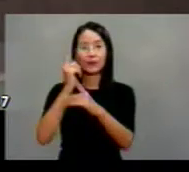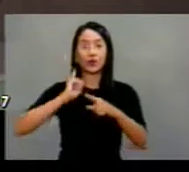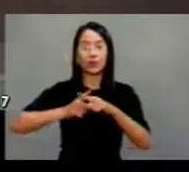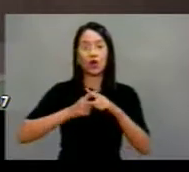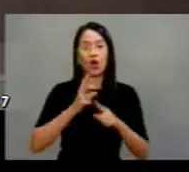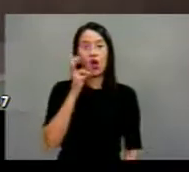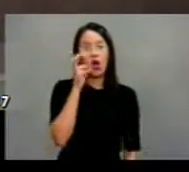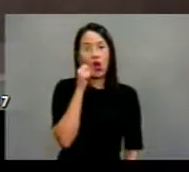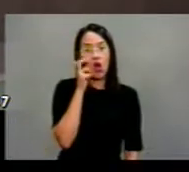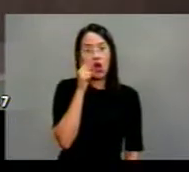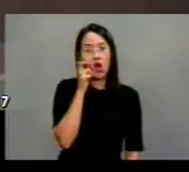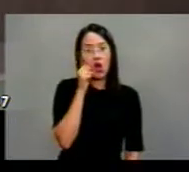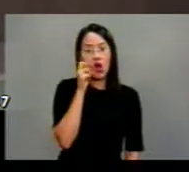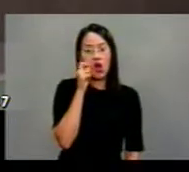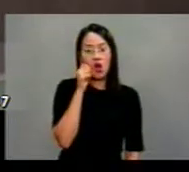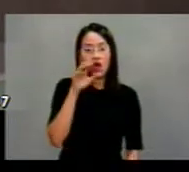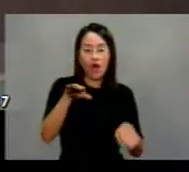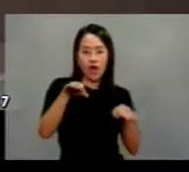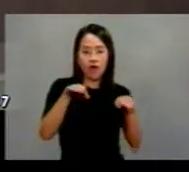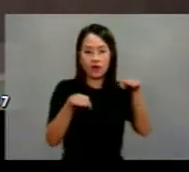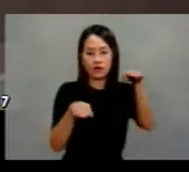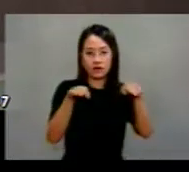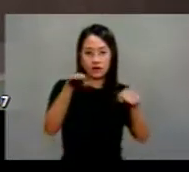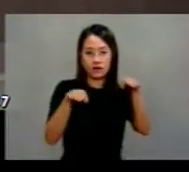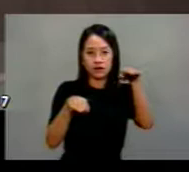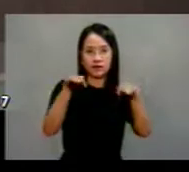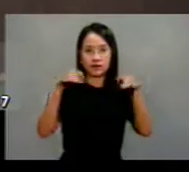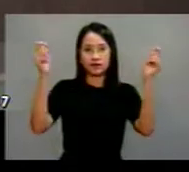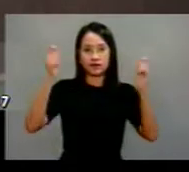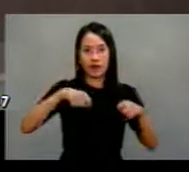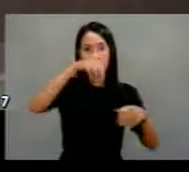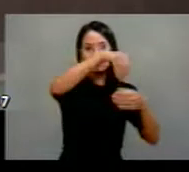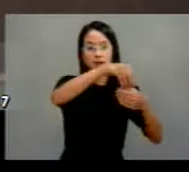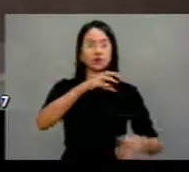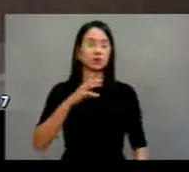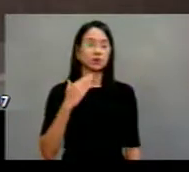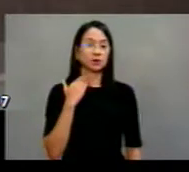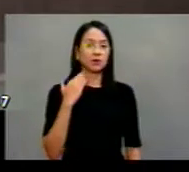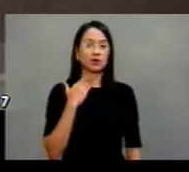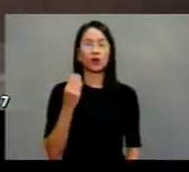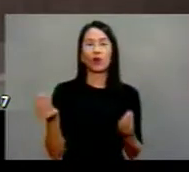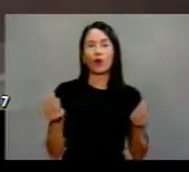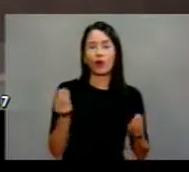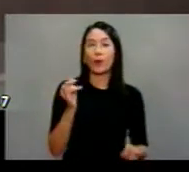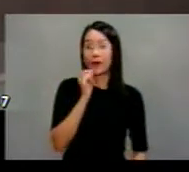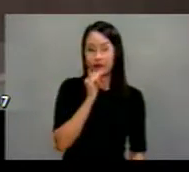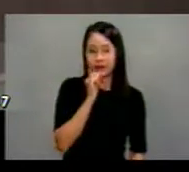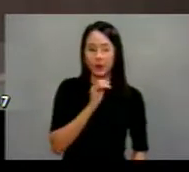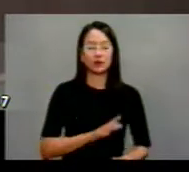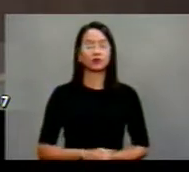manter a sua rentabilidade. Como é que ele faz isso? Ele vai, então,